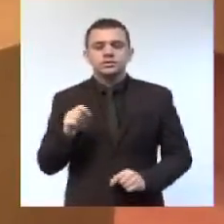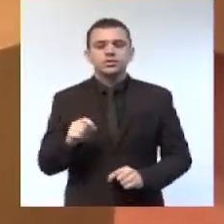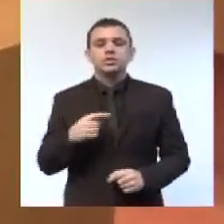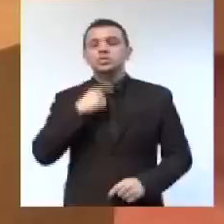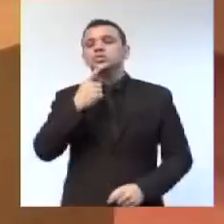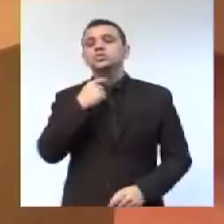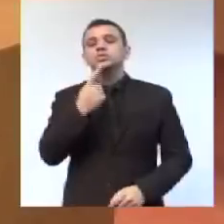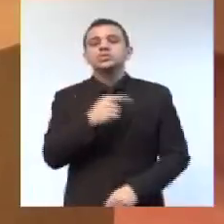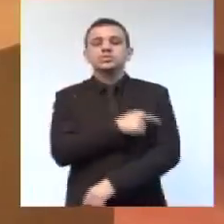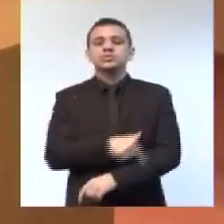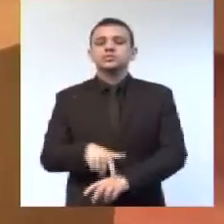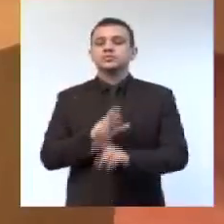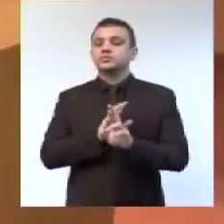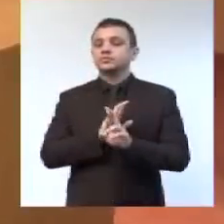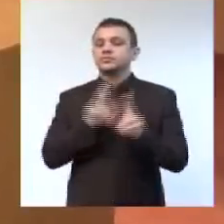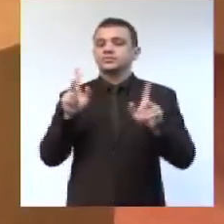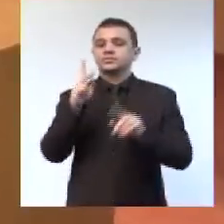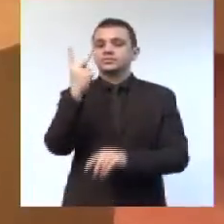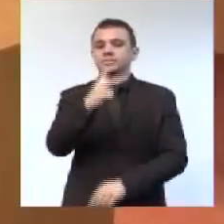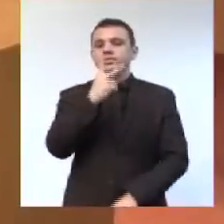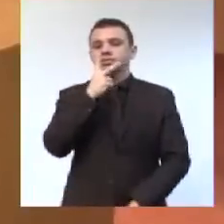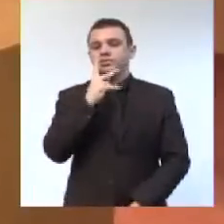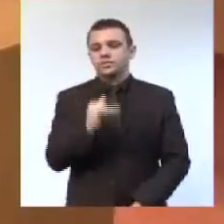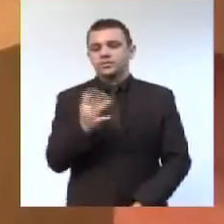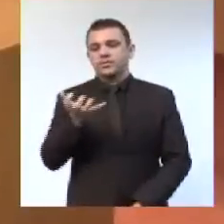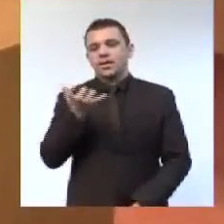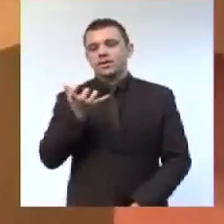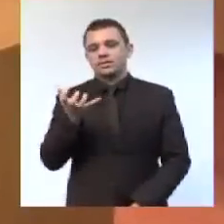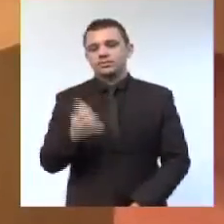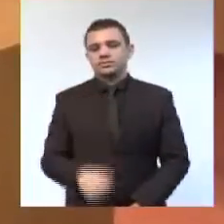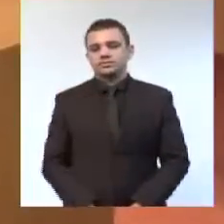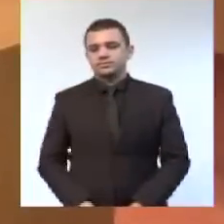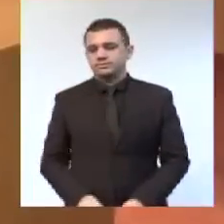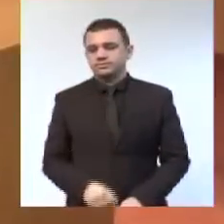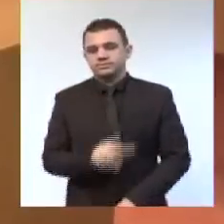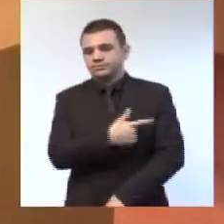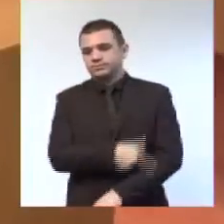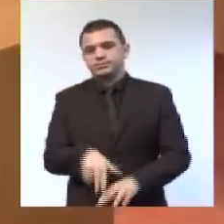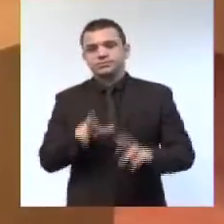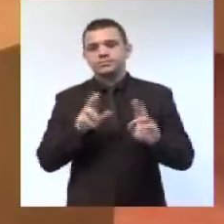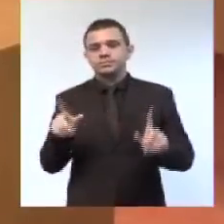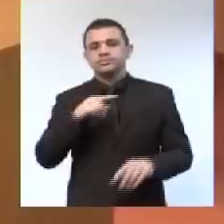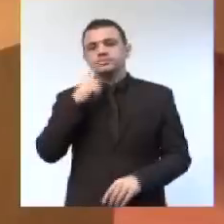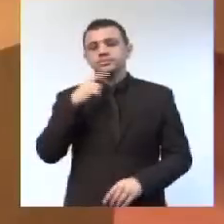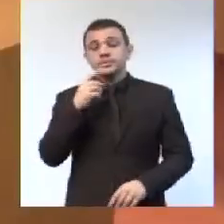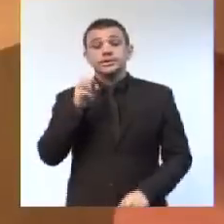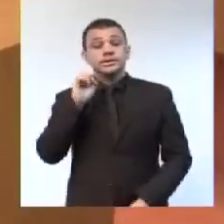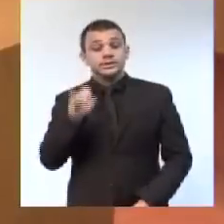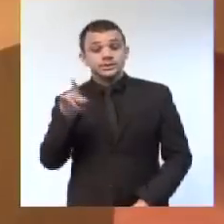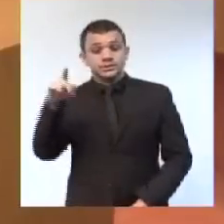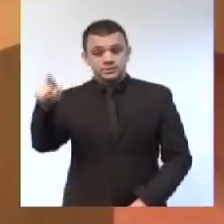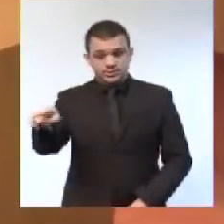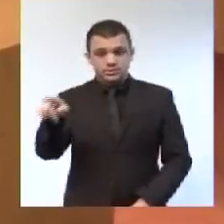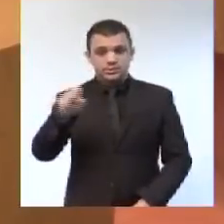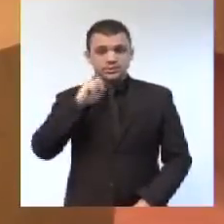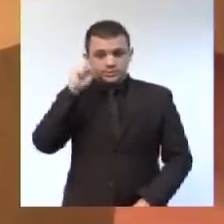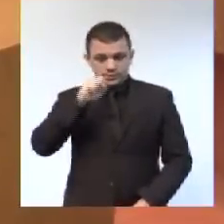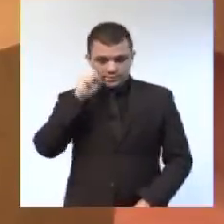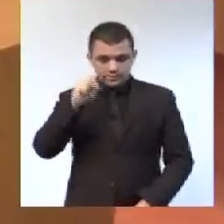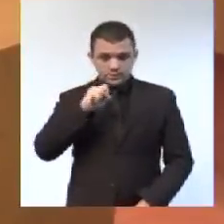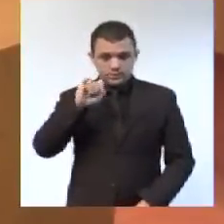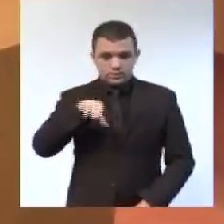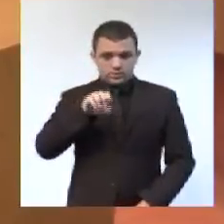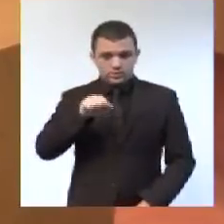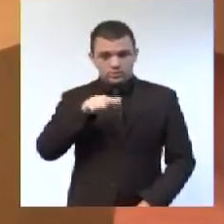comportamento diferente do que o seu pai quer. E se o João Marcelo pensar diferente, mais uma vez, em vez de